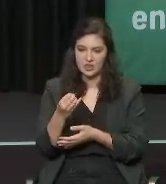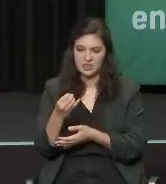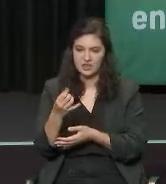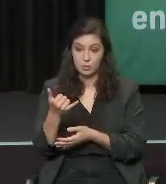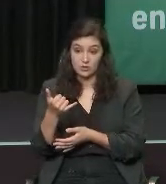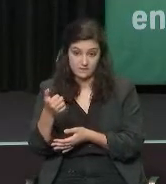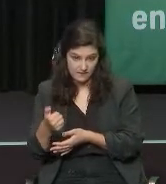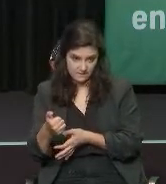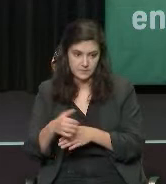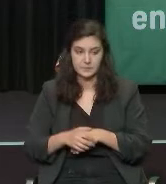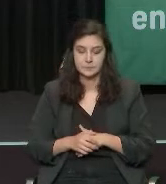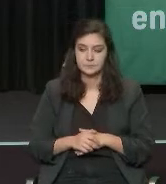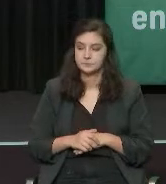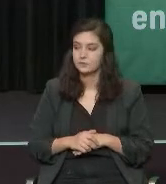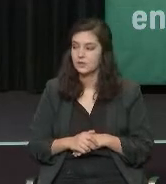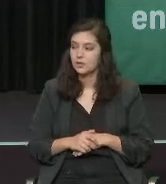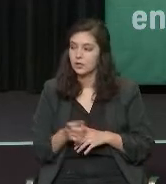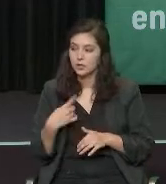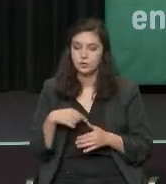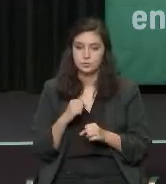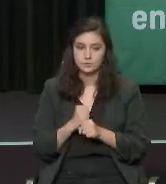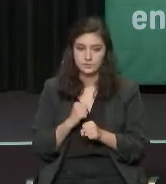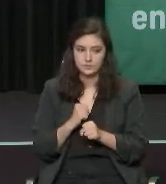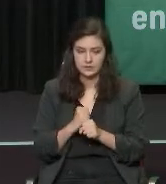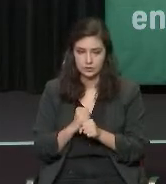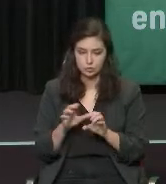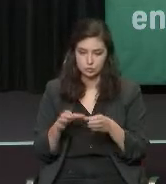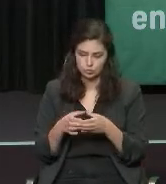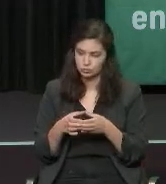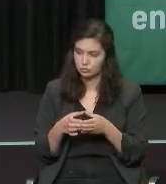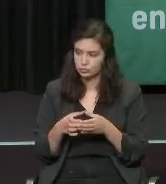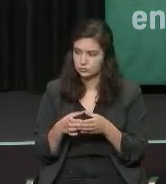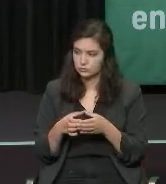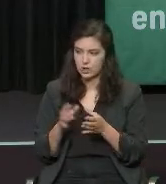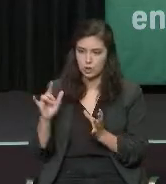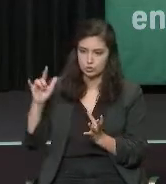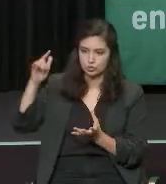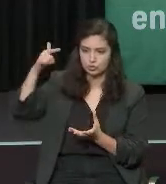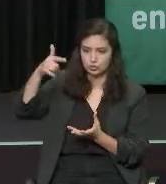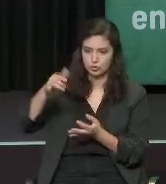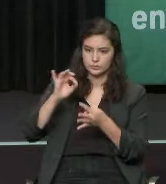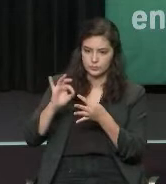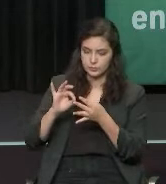satélite lançado em 2025. Estamos a trabalhar num grupo